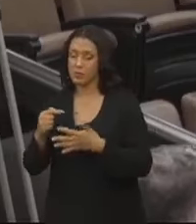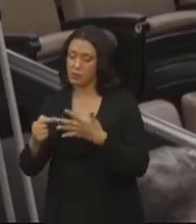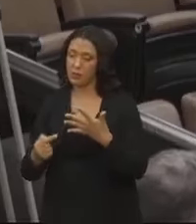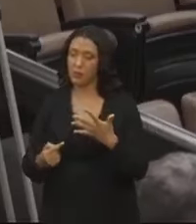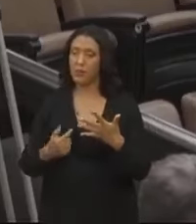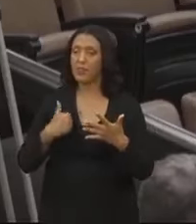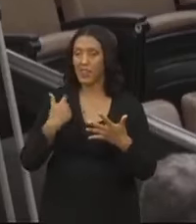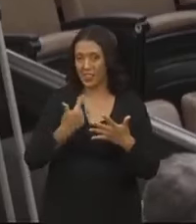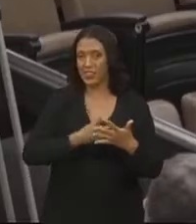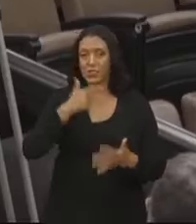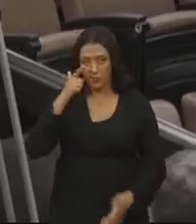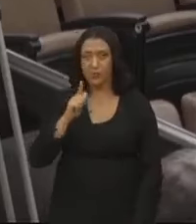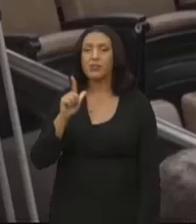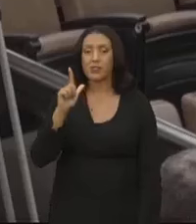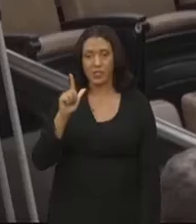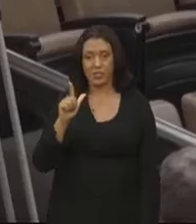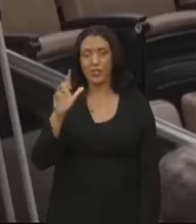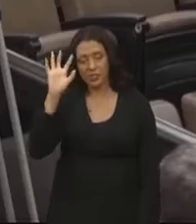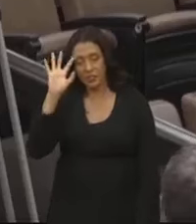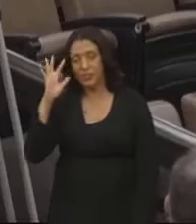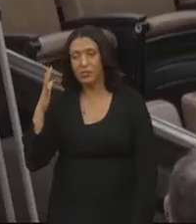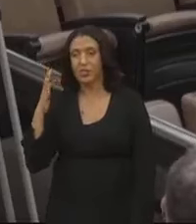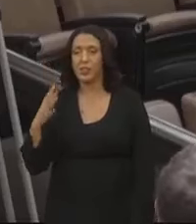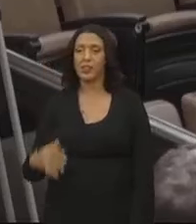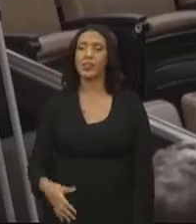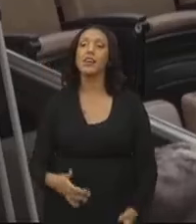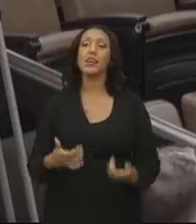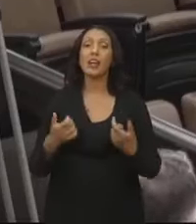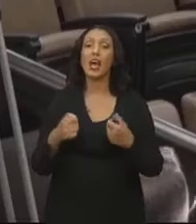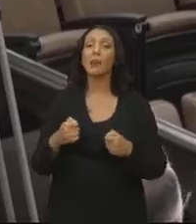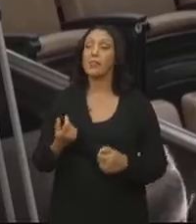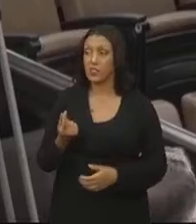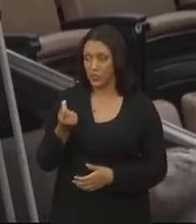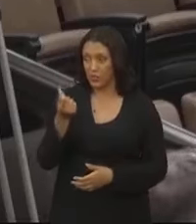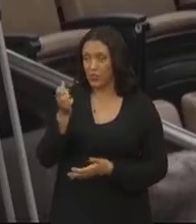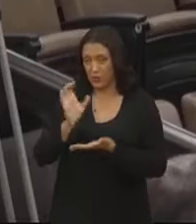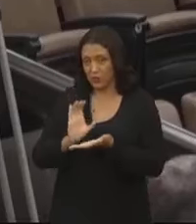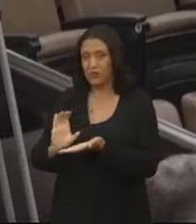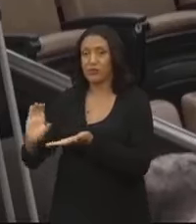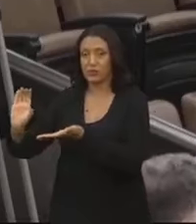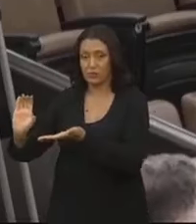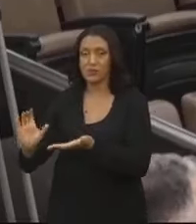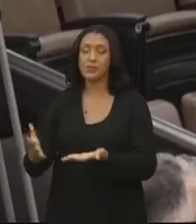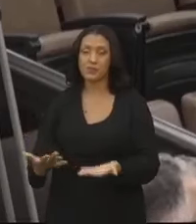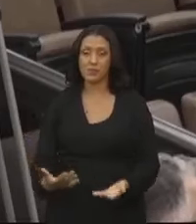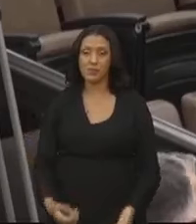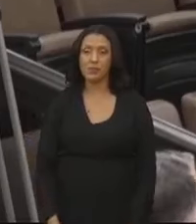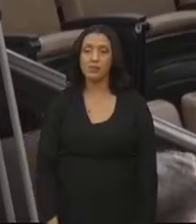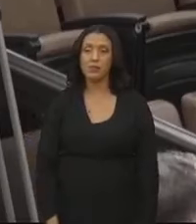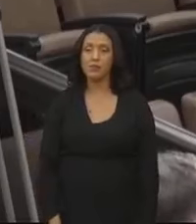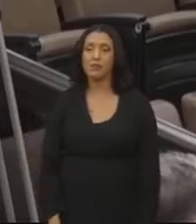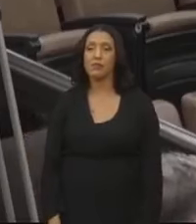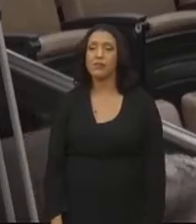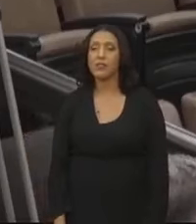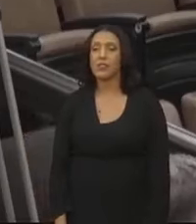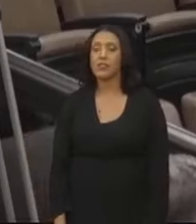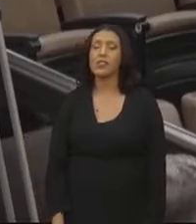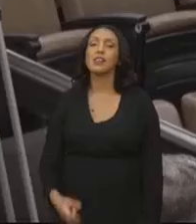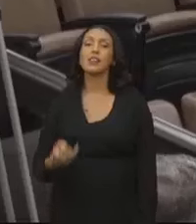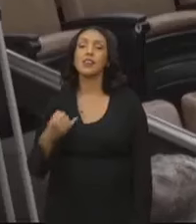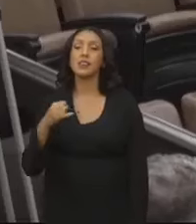É preciso dar condição de dinheiro para atuar lá. Não pode ser que a patrola sai da beira da